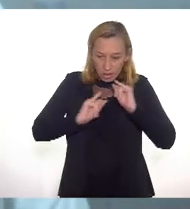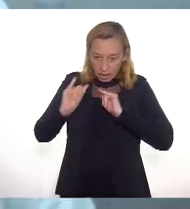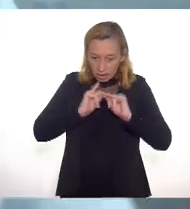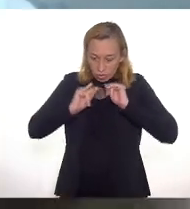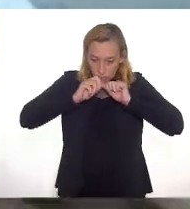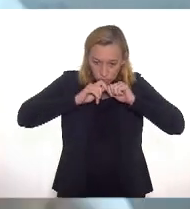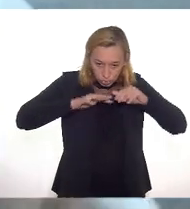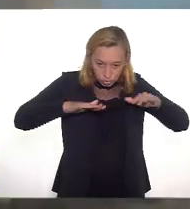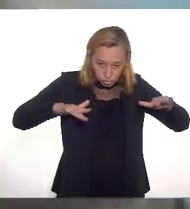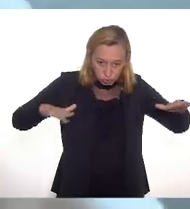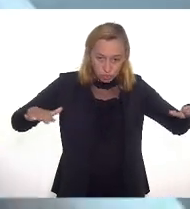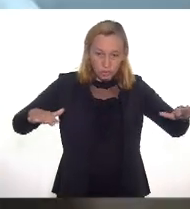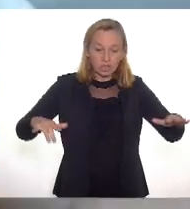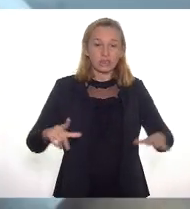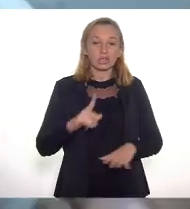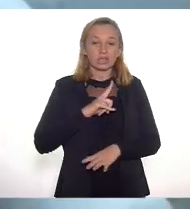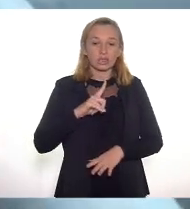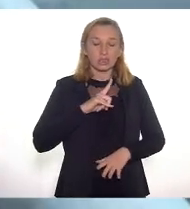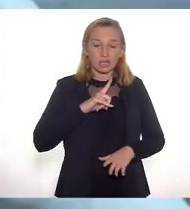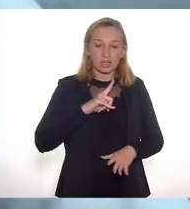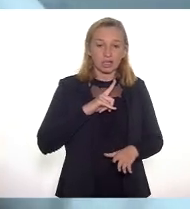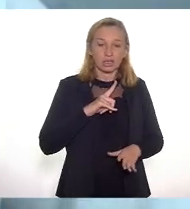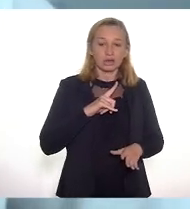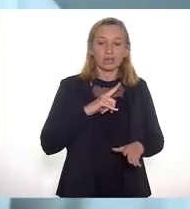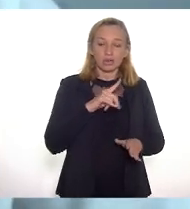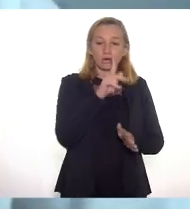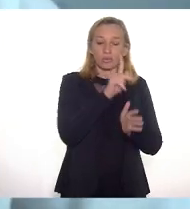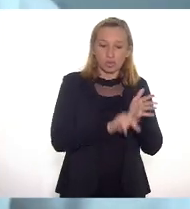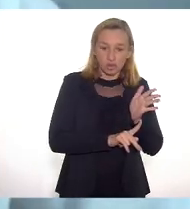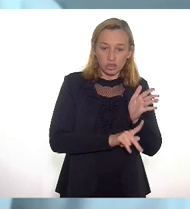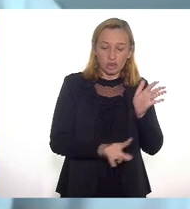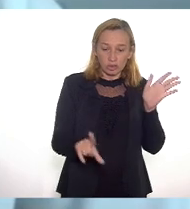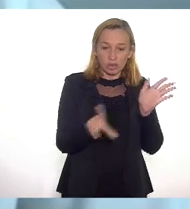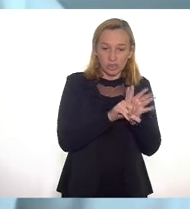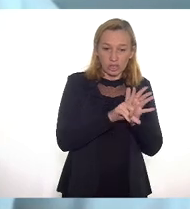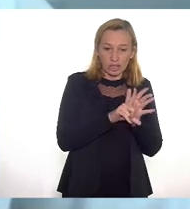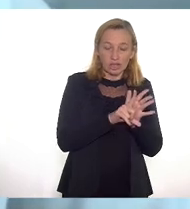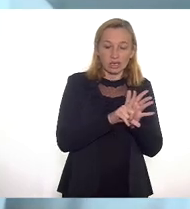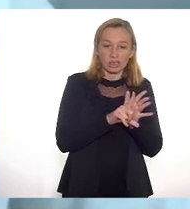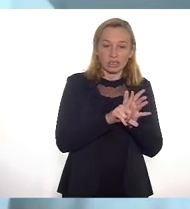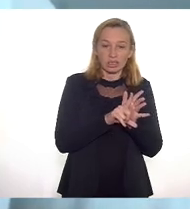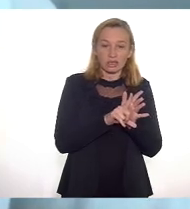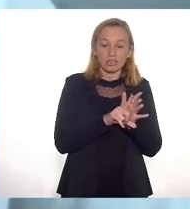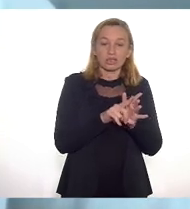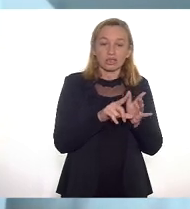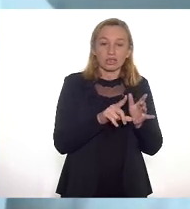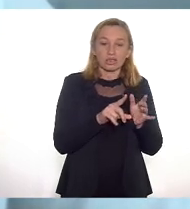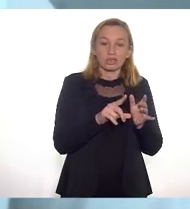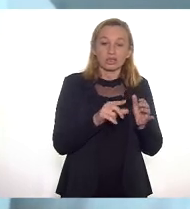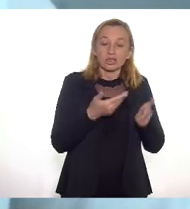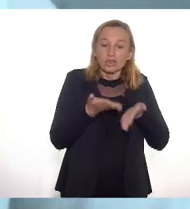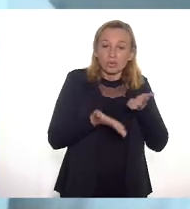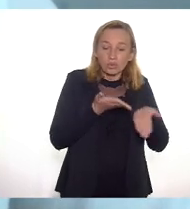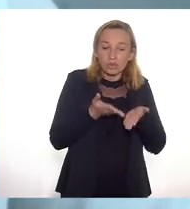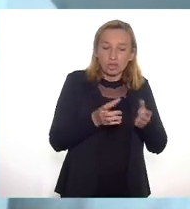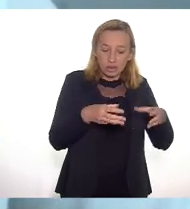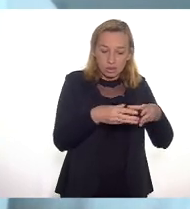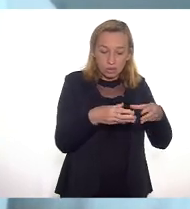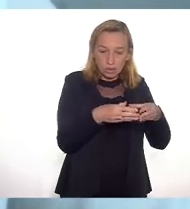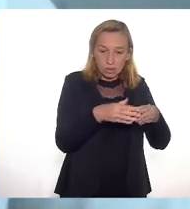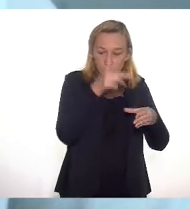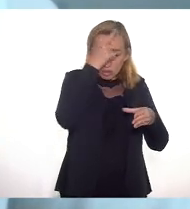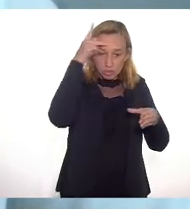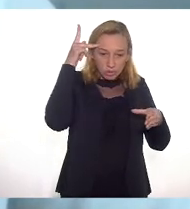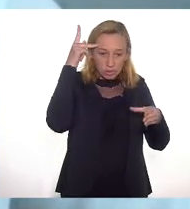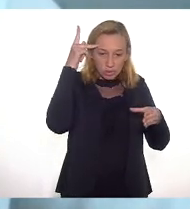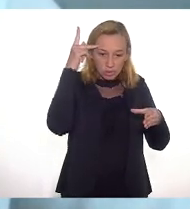seja, informar que existe no âmbito do Rio de Janeiro uma lei que prioriza esse grupo de pessoas, de forma que a